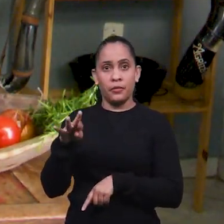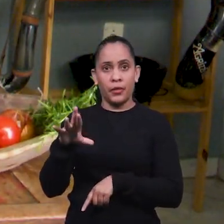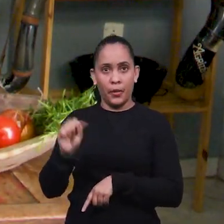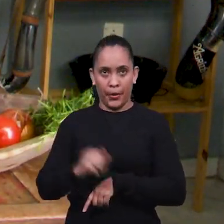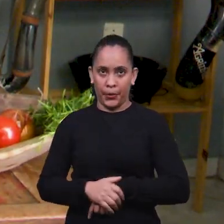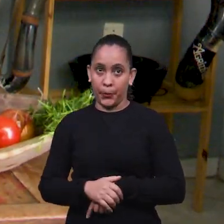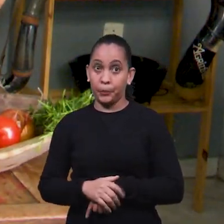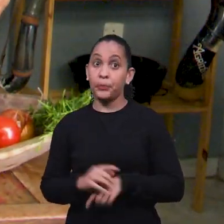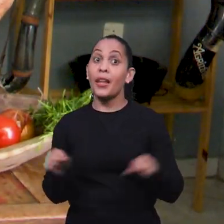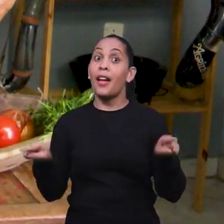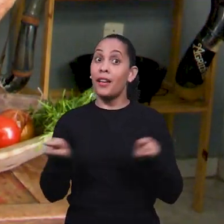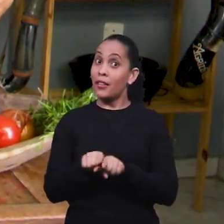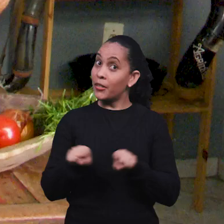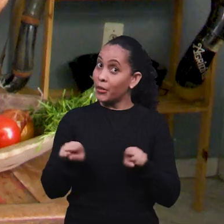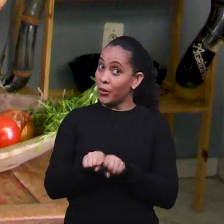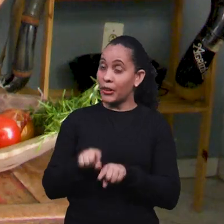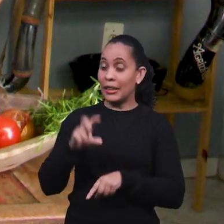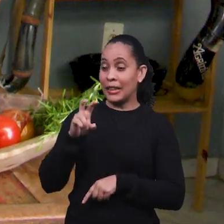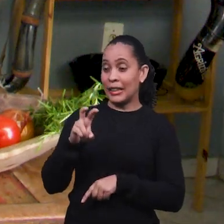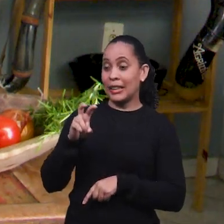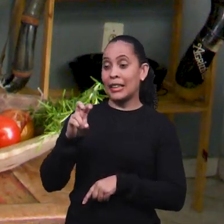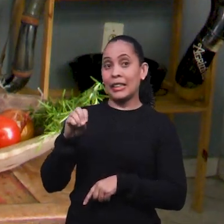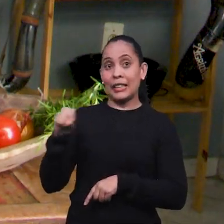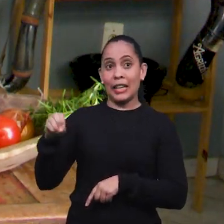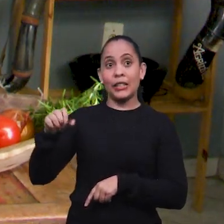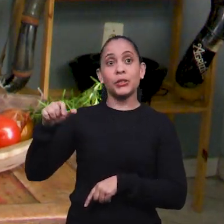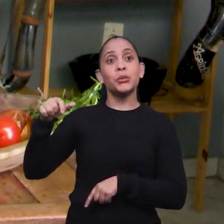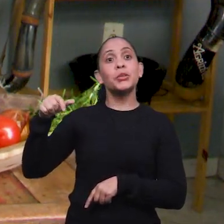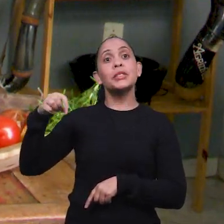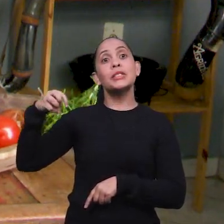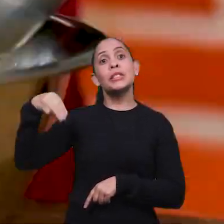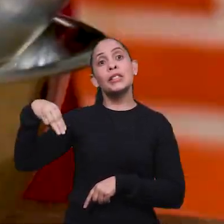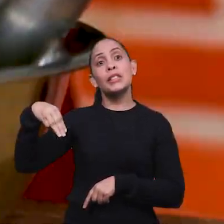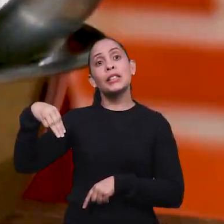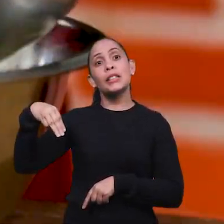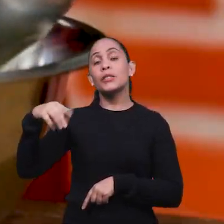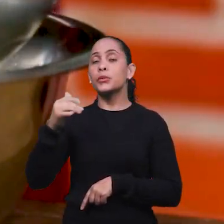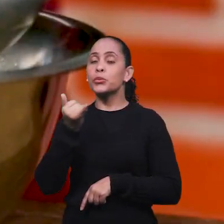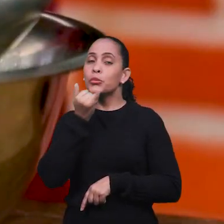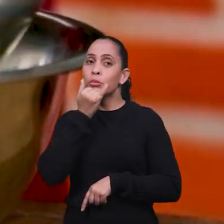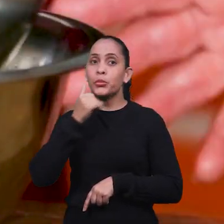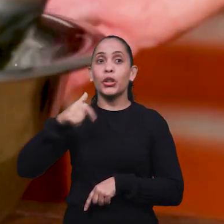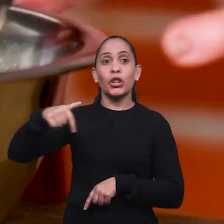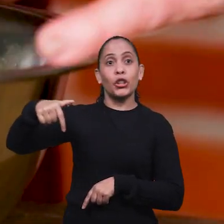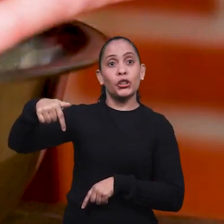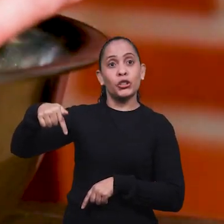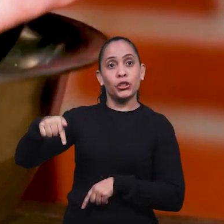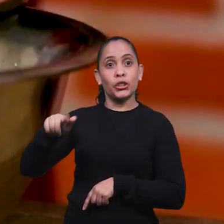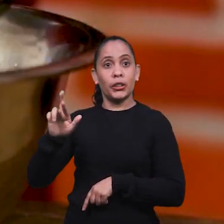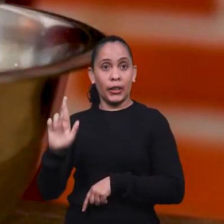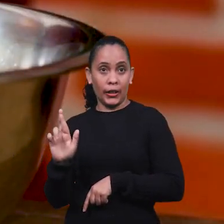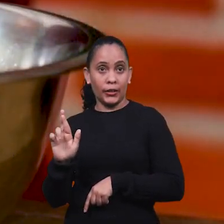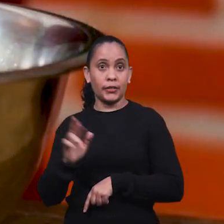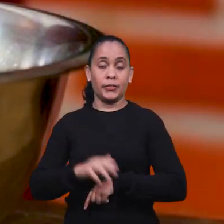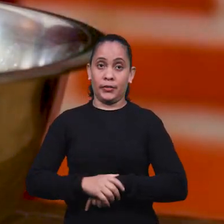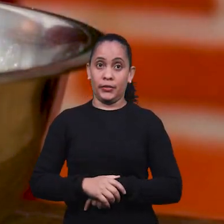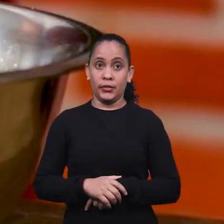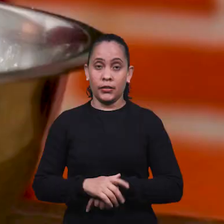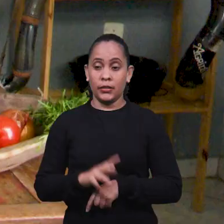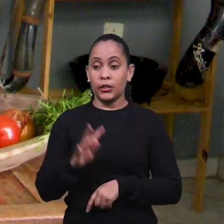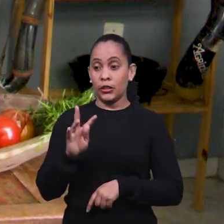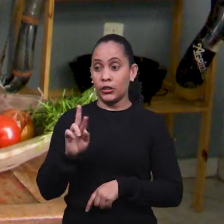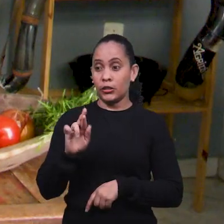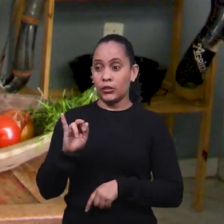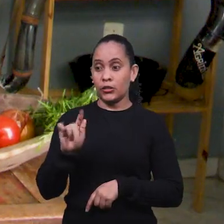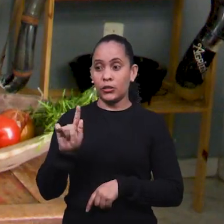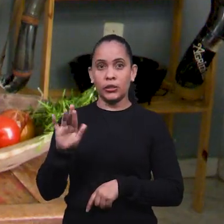Trigo. trigo. Aqui tem 500 gramas de trigo. Então, vou misturar tudo aqui. Deixa eu lançar